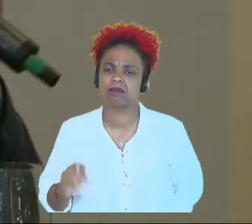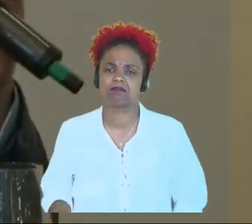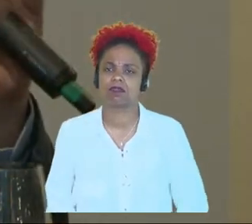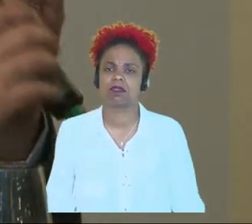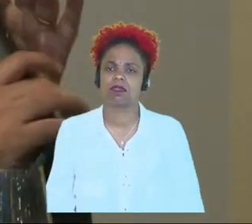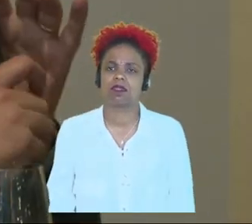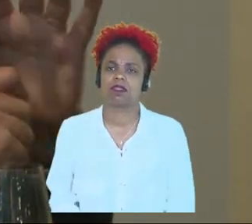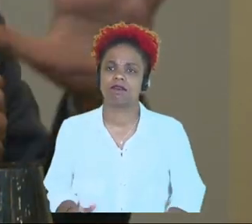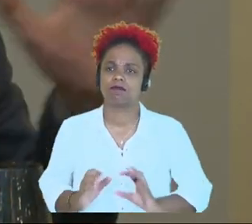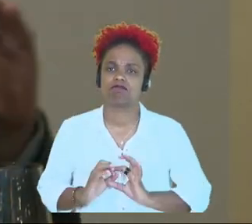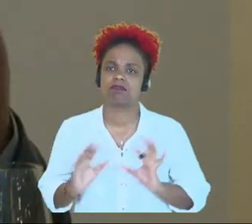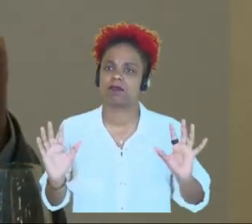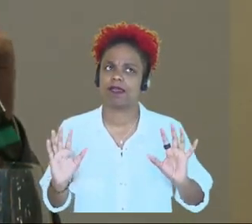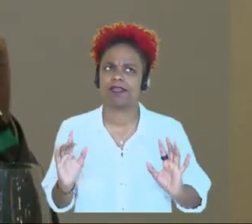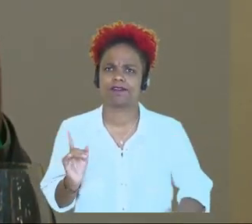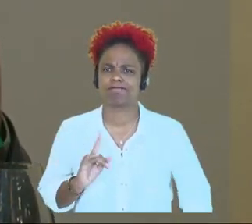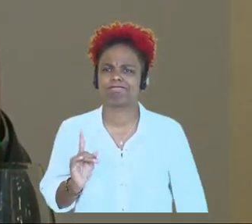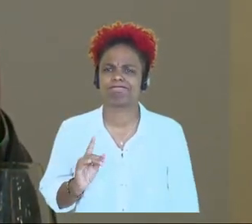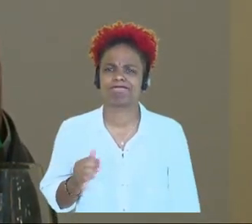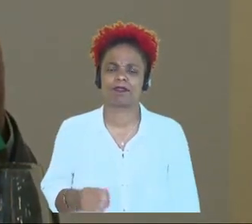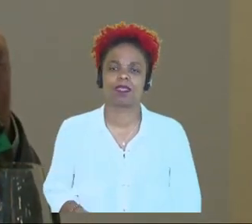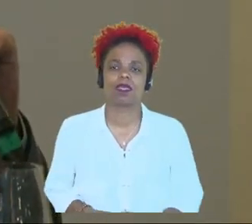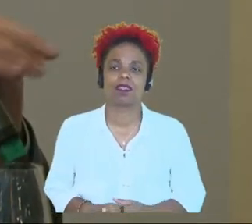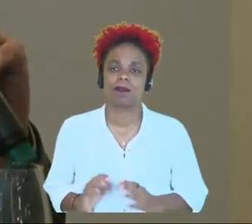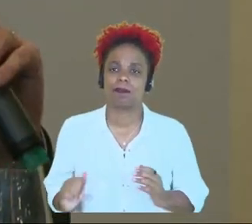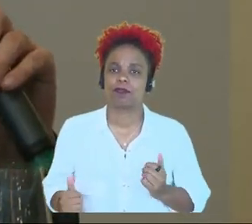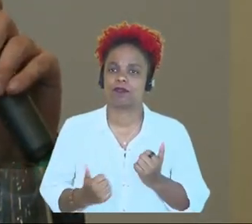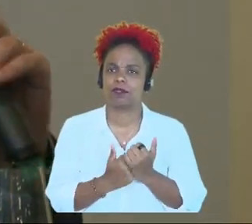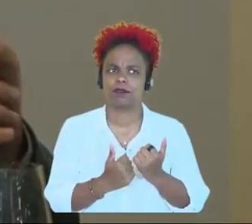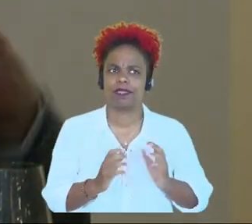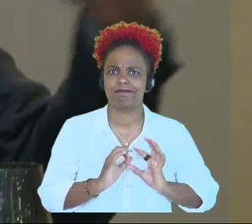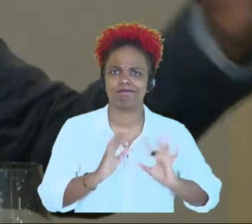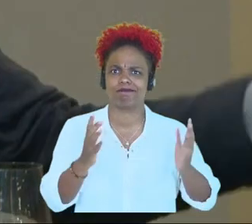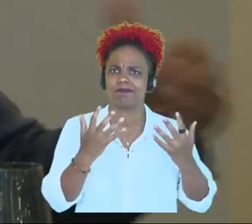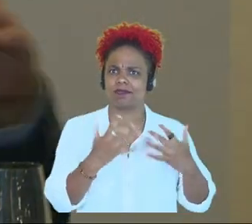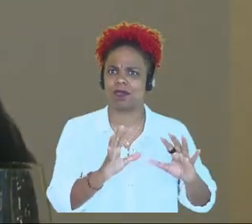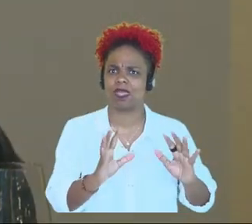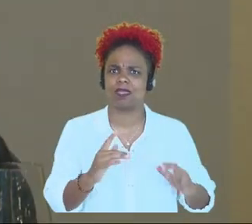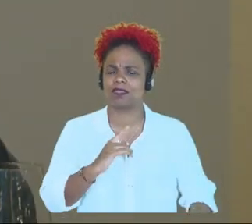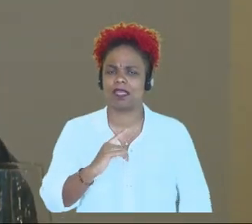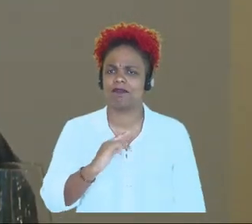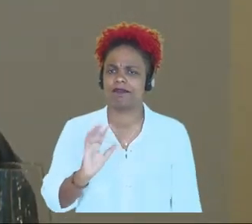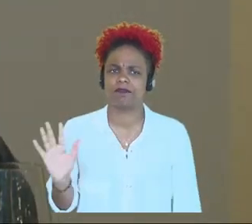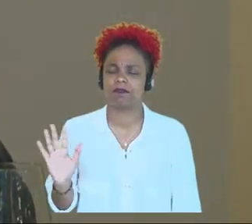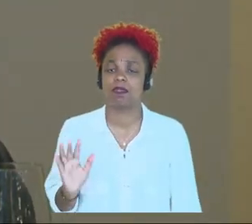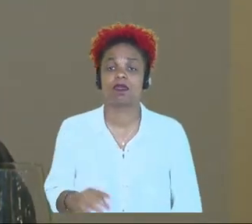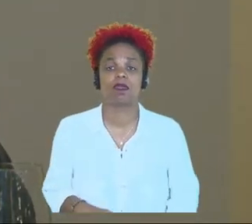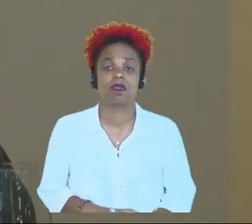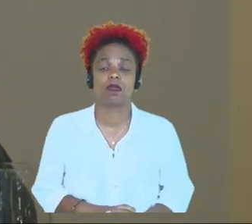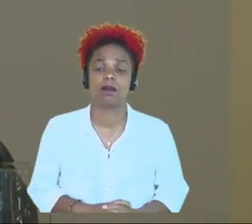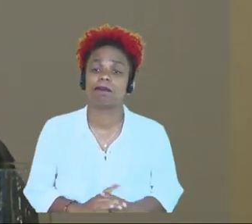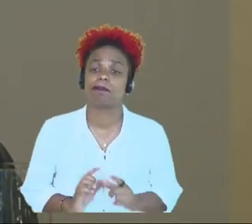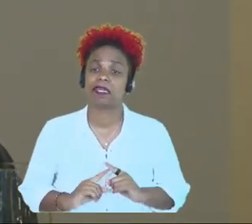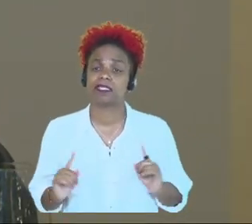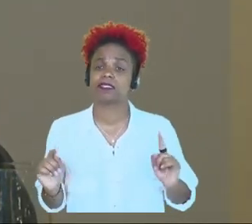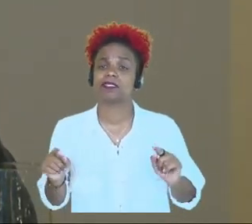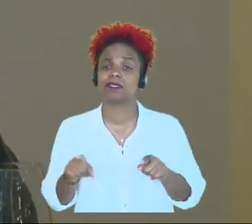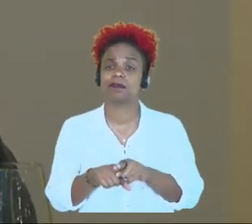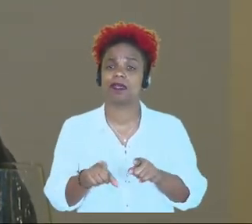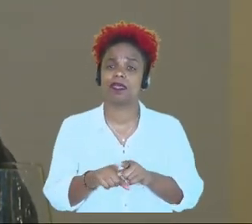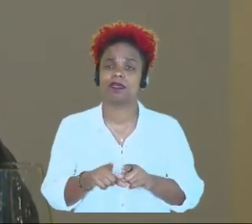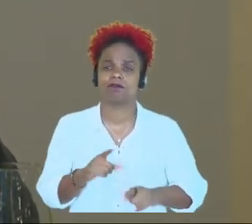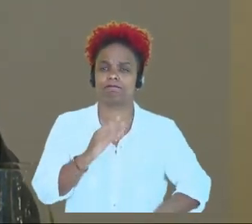de democrata, quando parte dos apoiadores não quer saber de democracia, no sentido estrito. Só que, ao mesmo tempo,